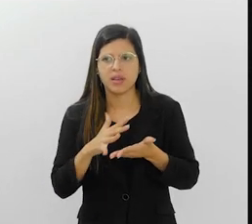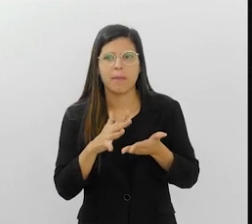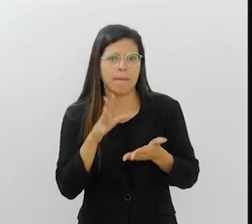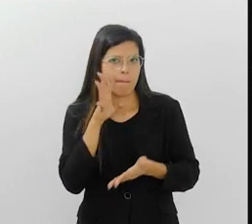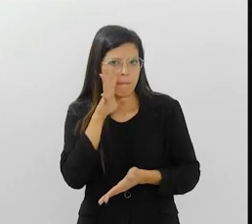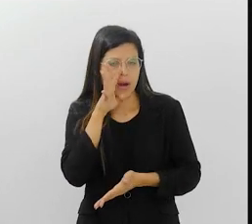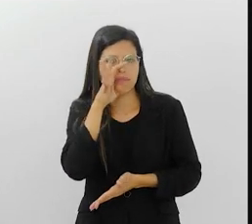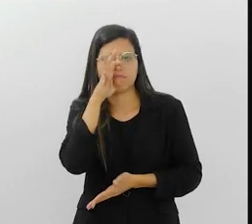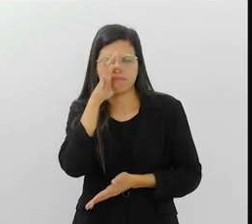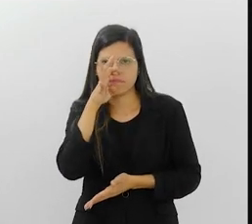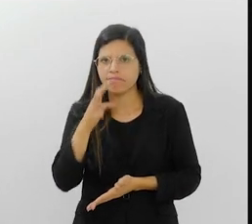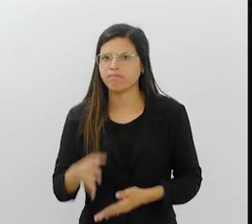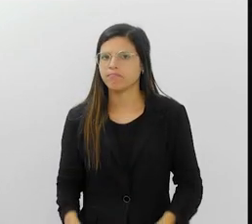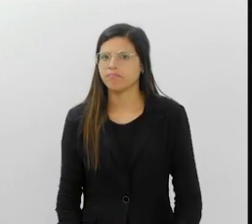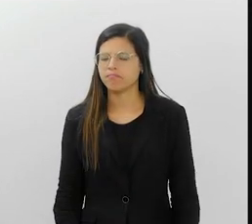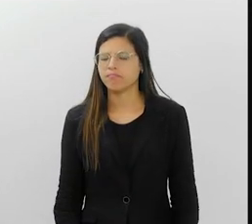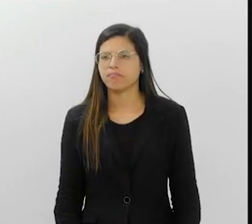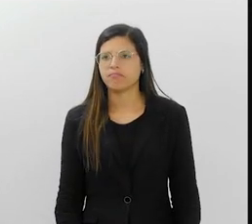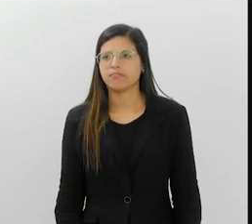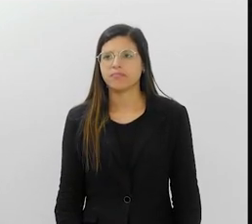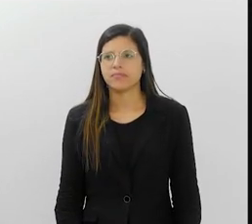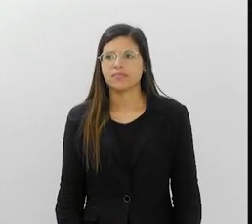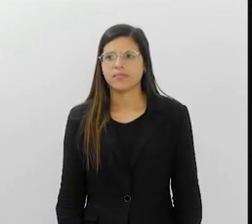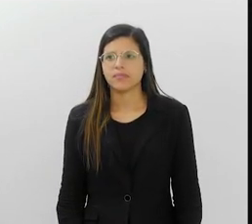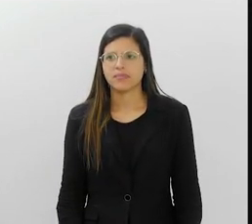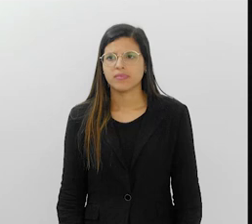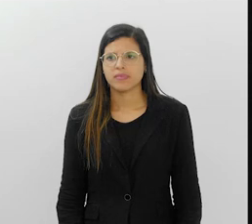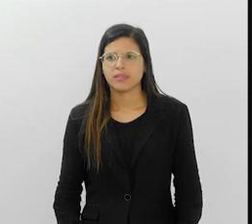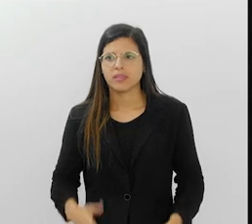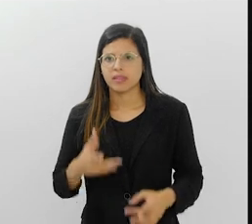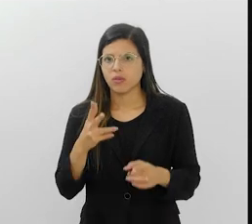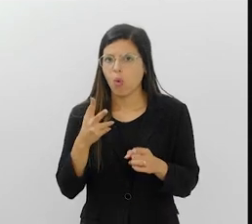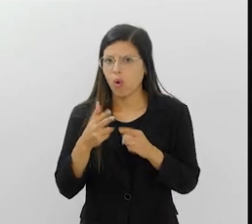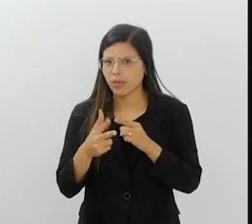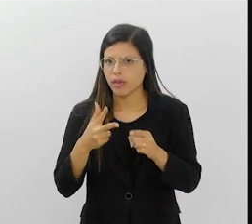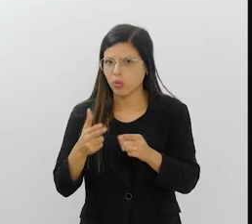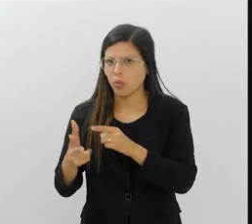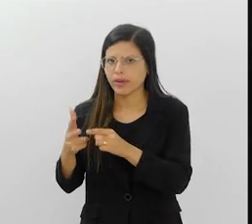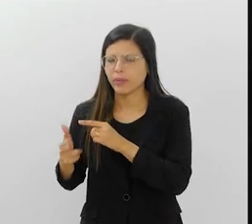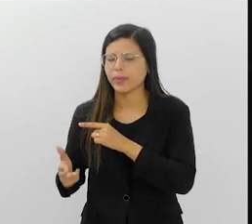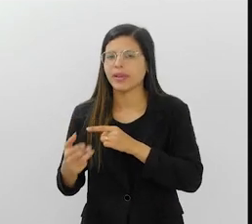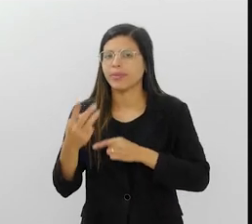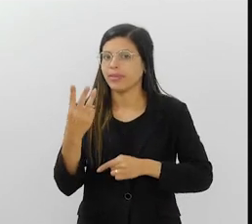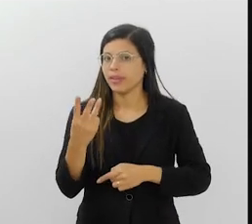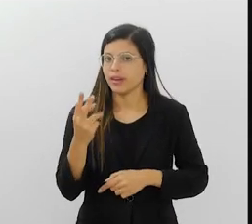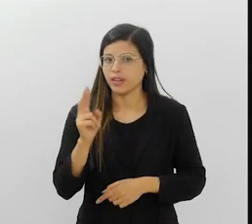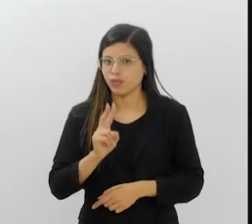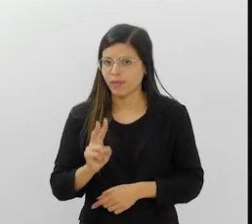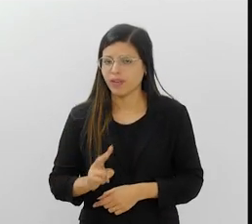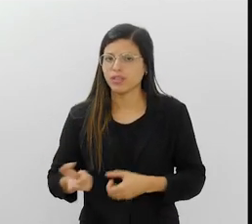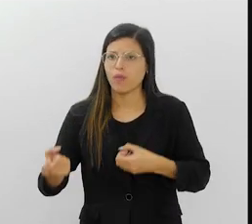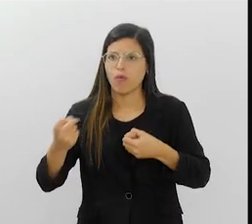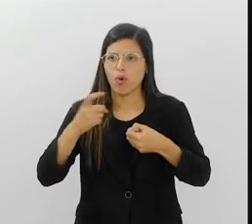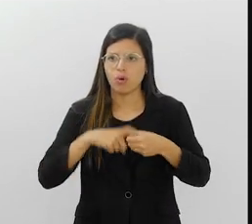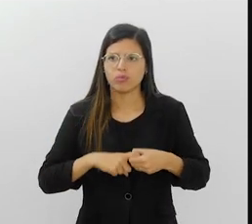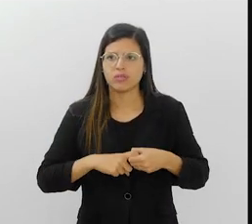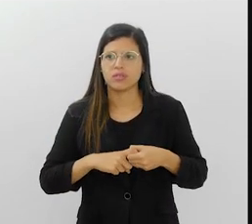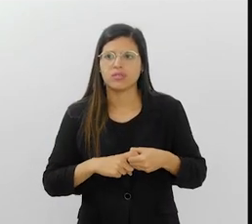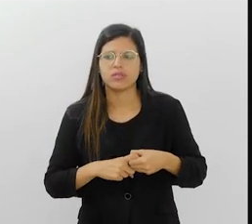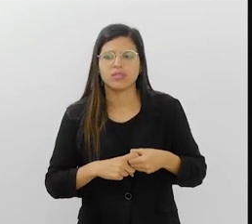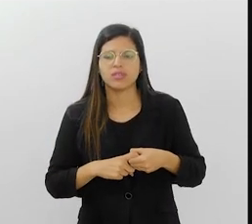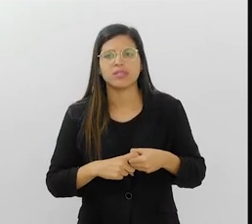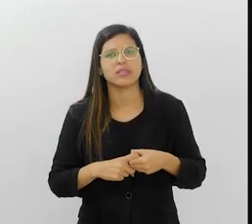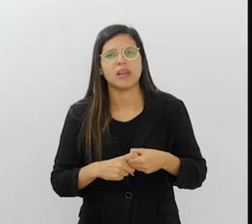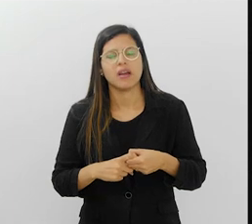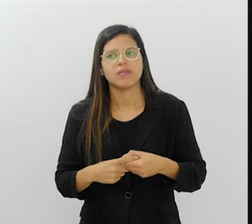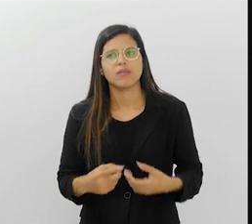grande resistência. Uma grande resistência. E o samba foi cortado 3 vezes, voltava. Assim, não voltava não, não